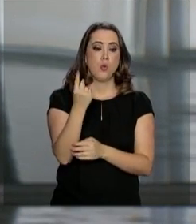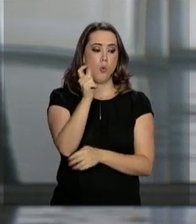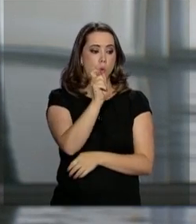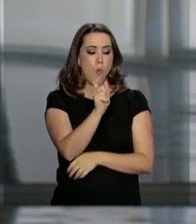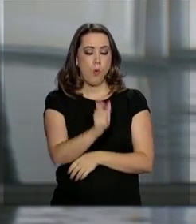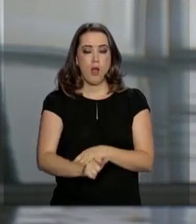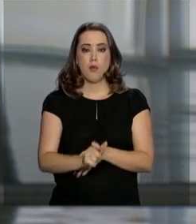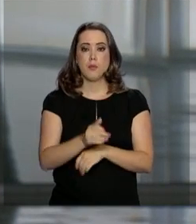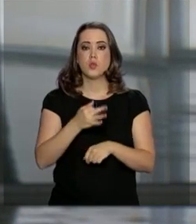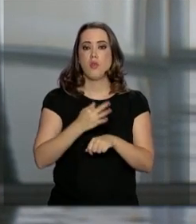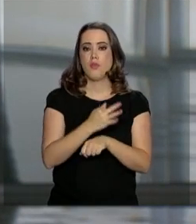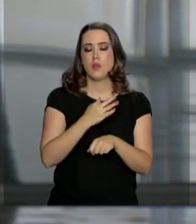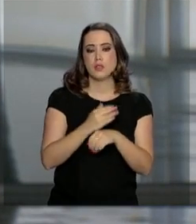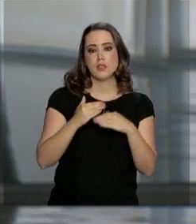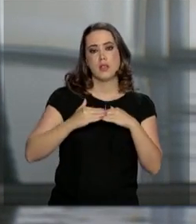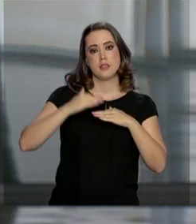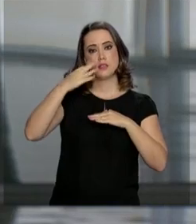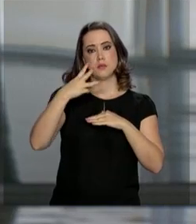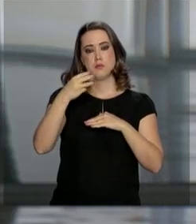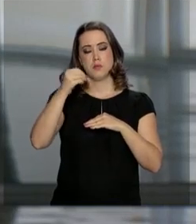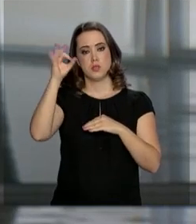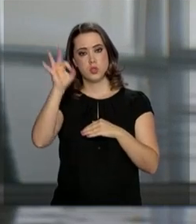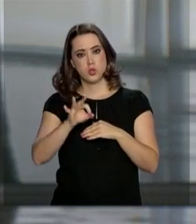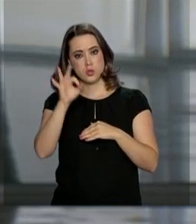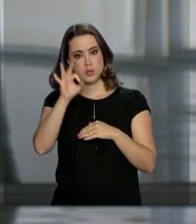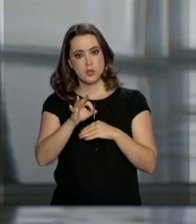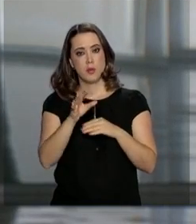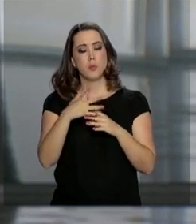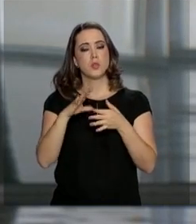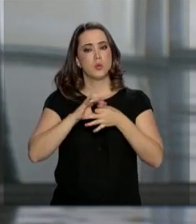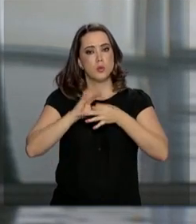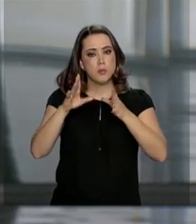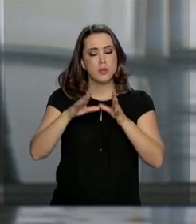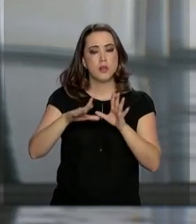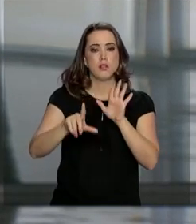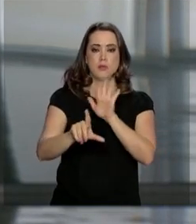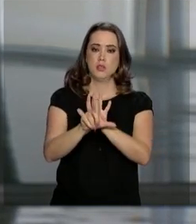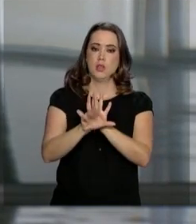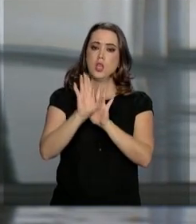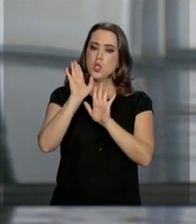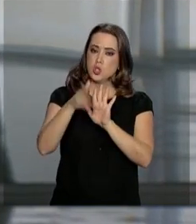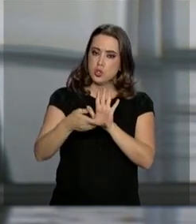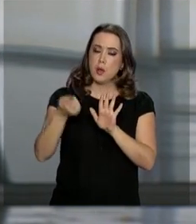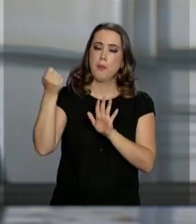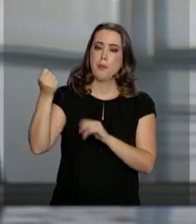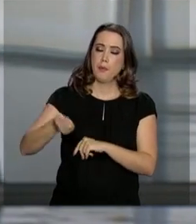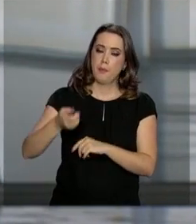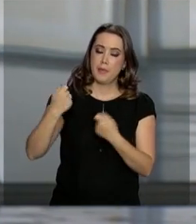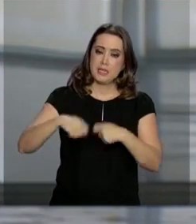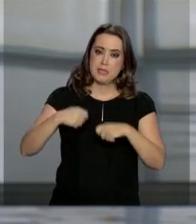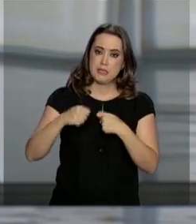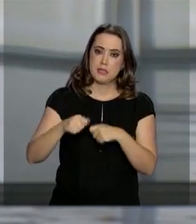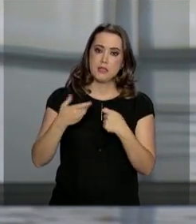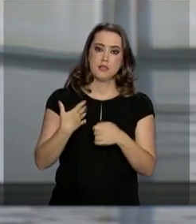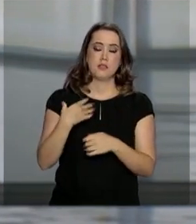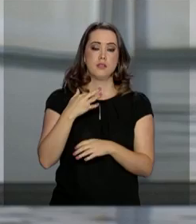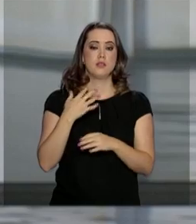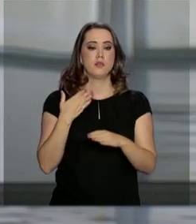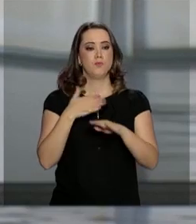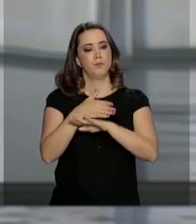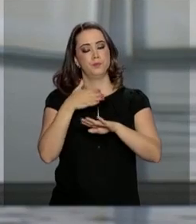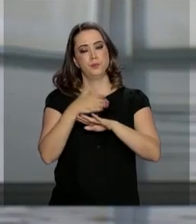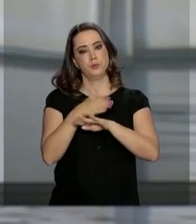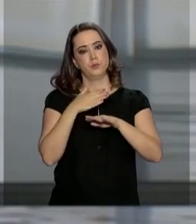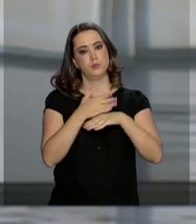de 30% do que é permitido em lei. Lembrando que já é obrigatório por lei que a frequência